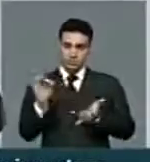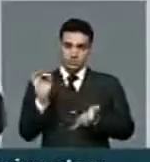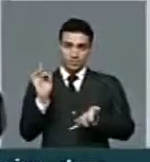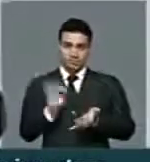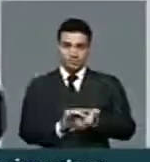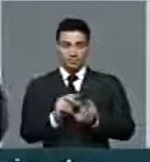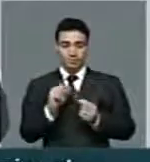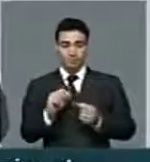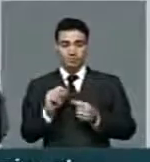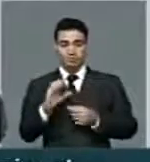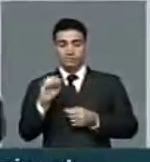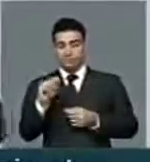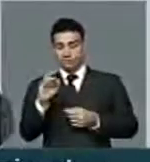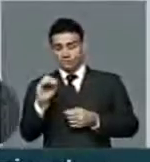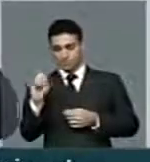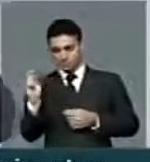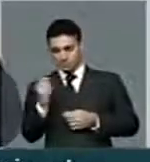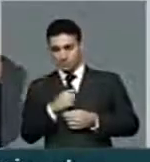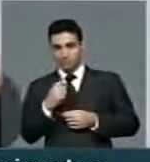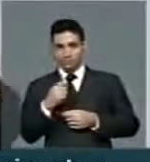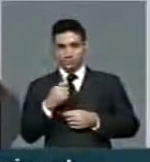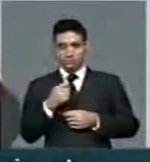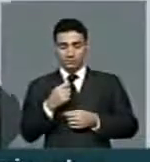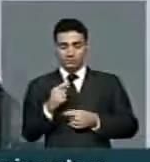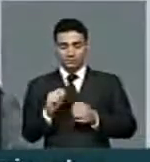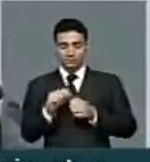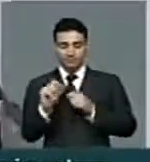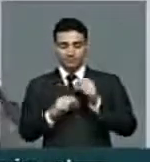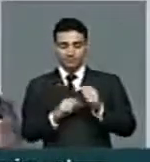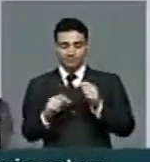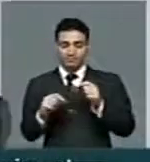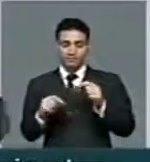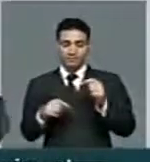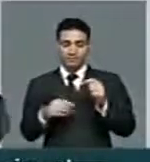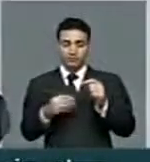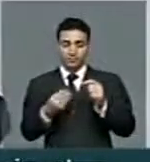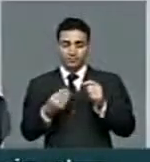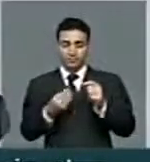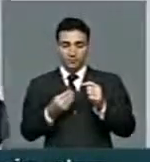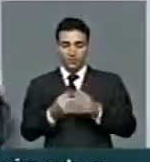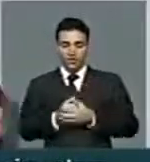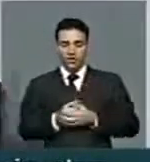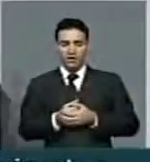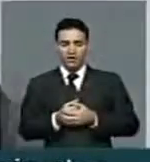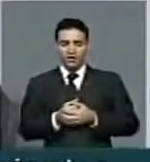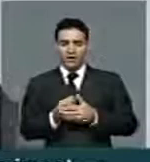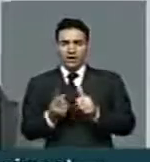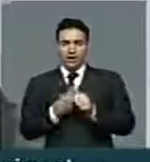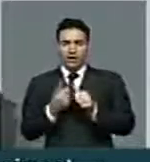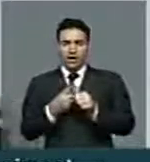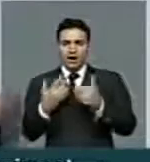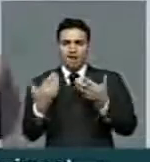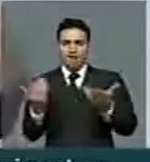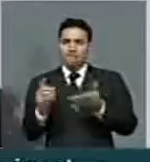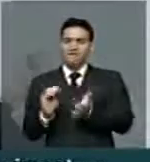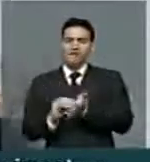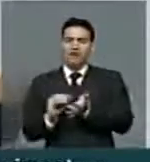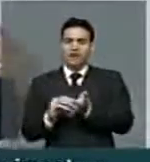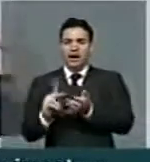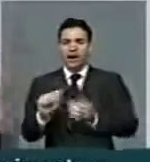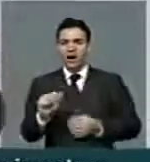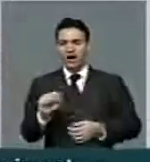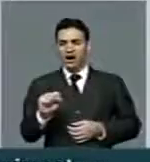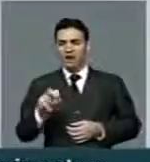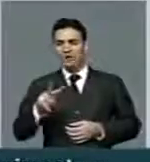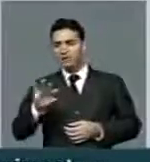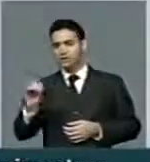que o CAR vai poder dizer, enfim, quanto que nós temos, primeiro, qual é o passivo que